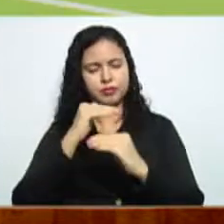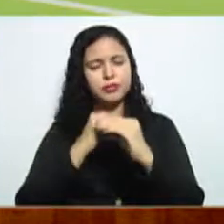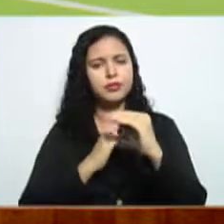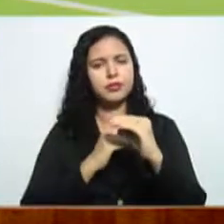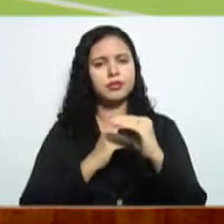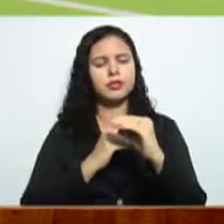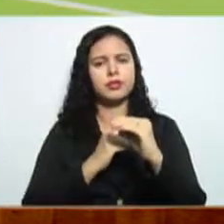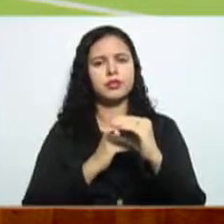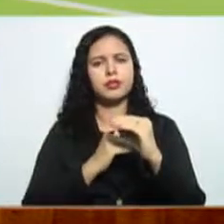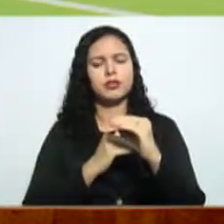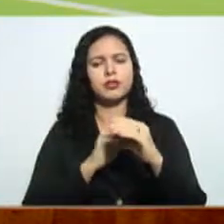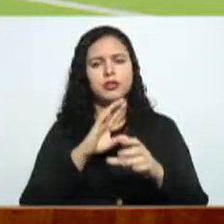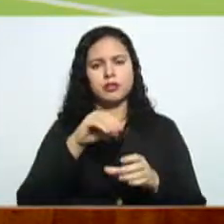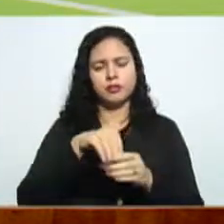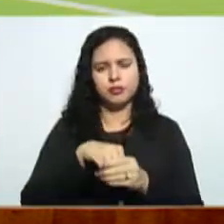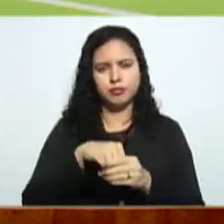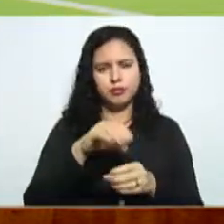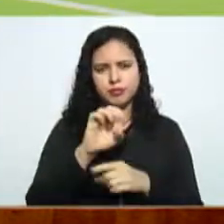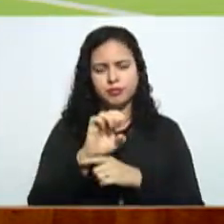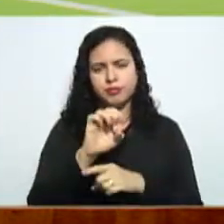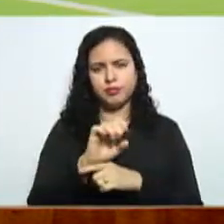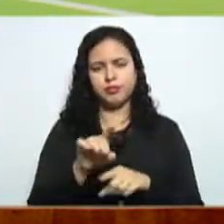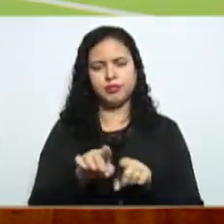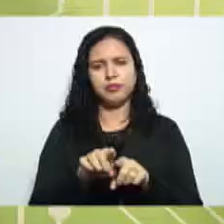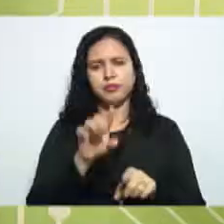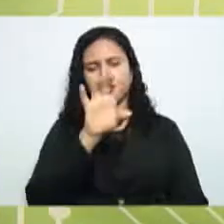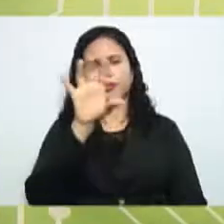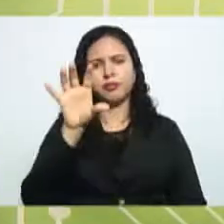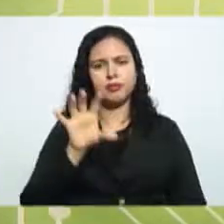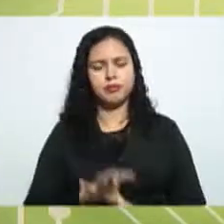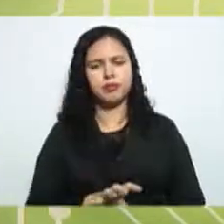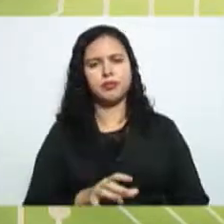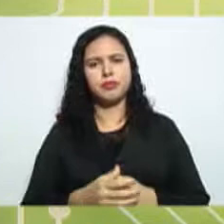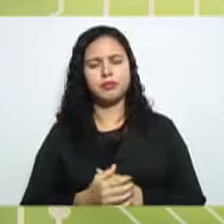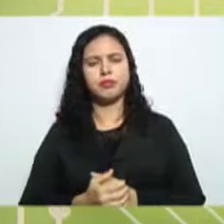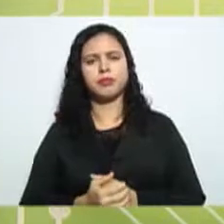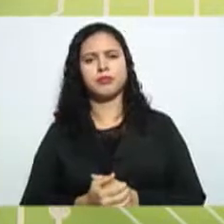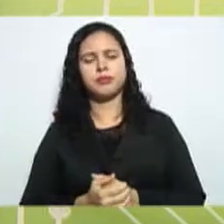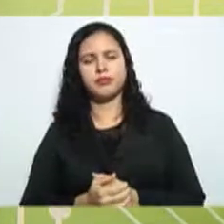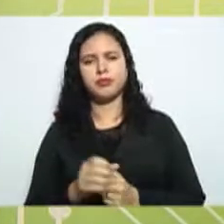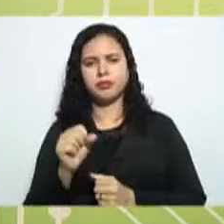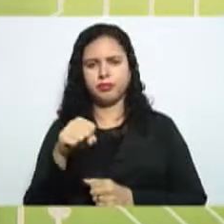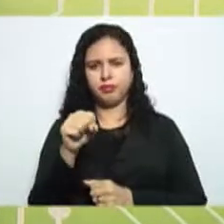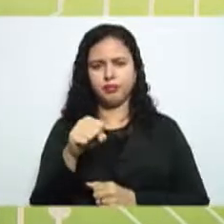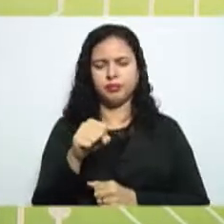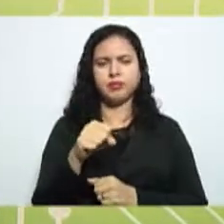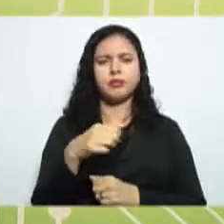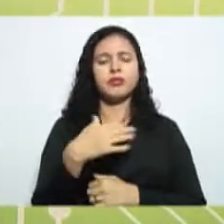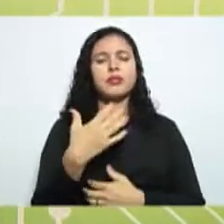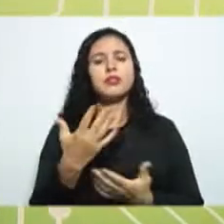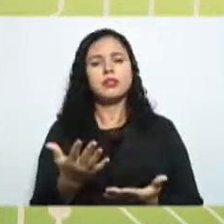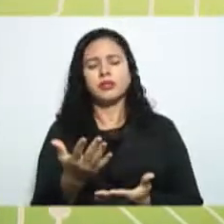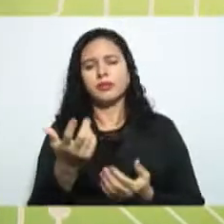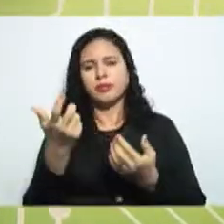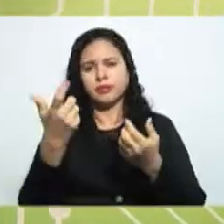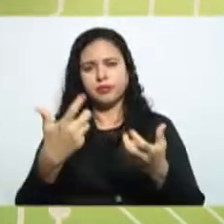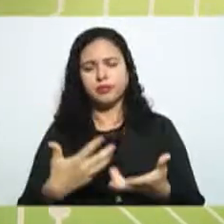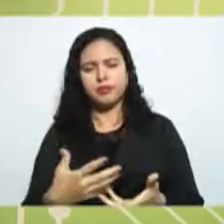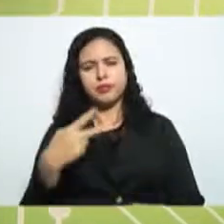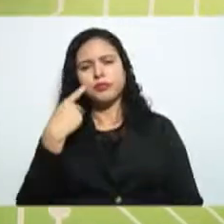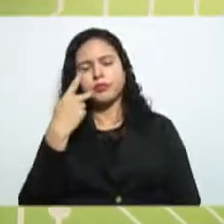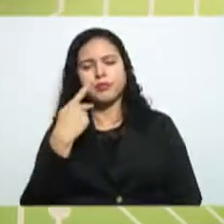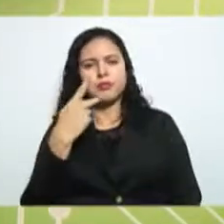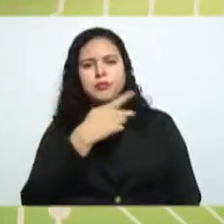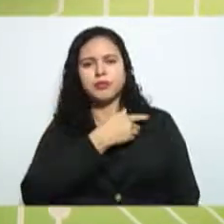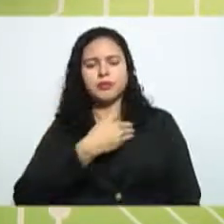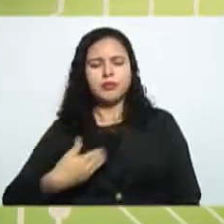né, não só dentro do estado, como entre as regiões também. Com certeza, realmente é isso mesmo. E a gente fala essa questão da política pública,